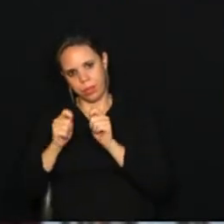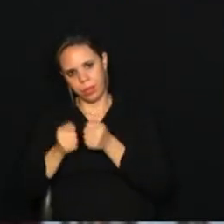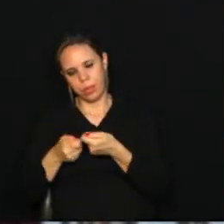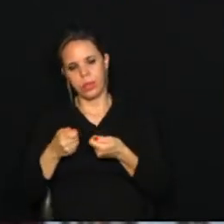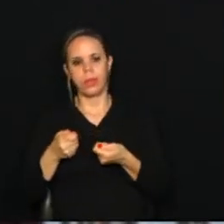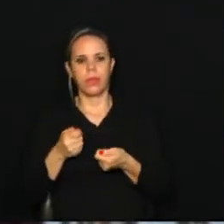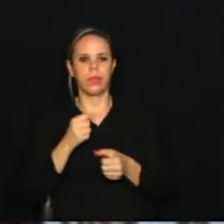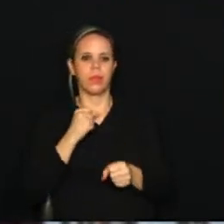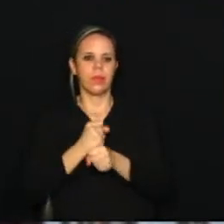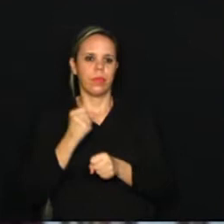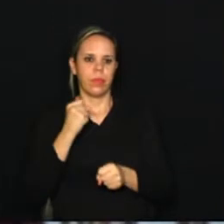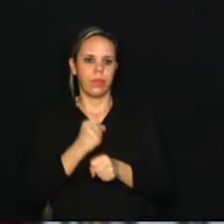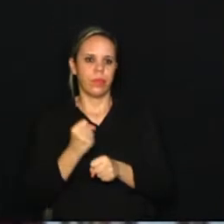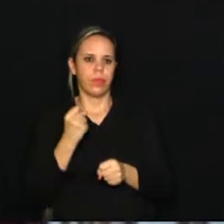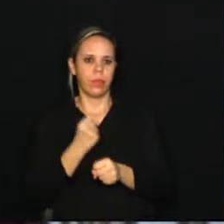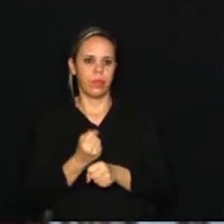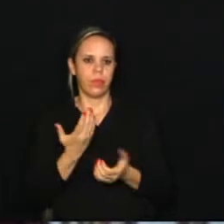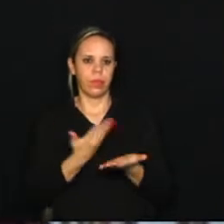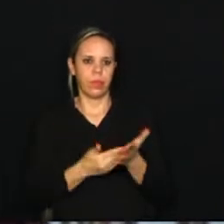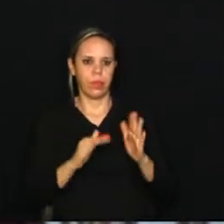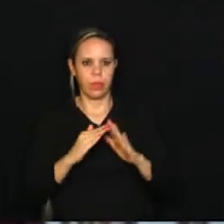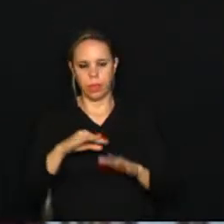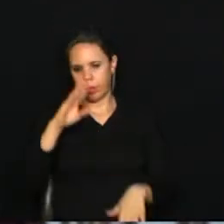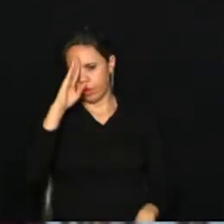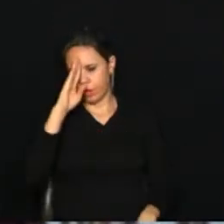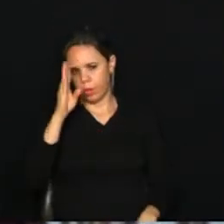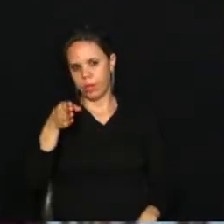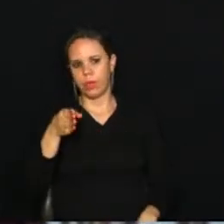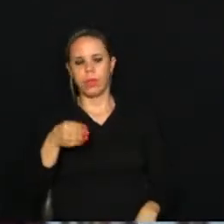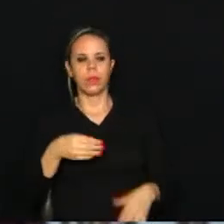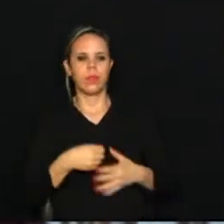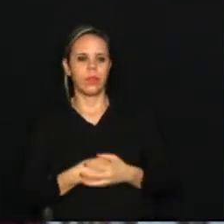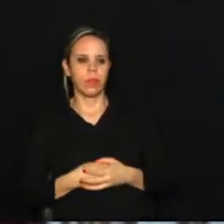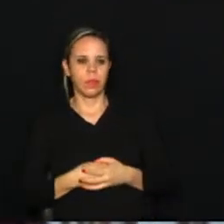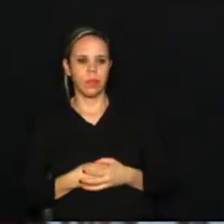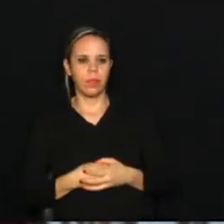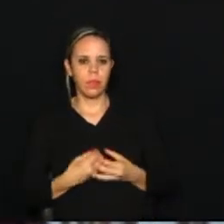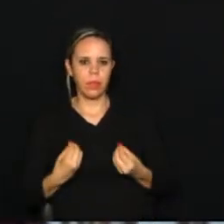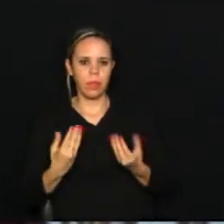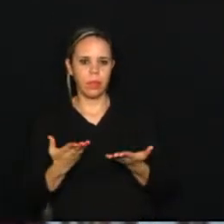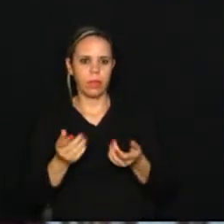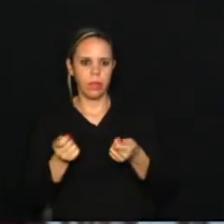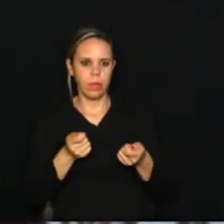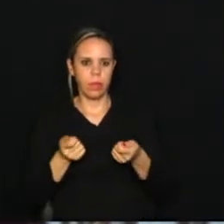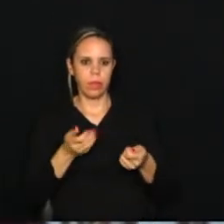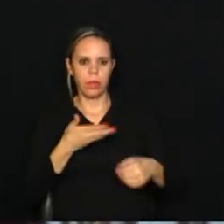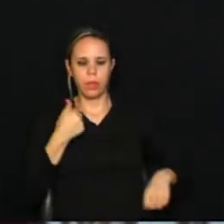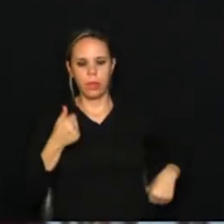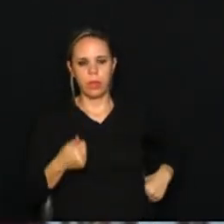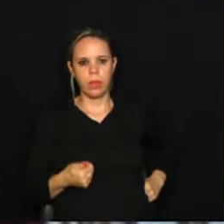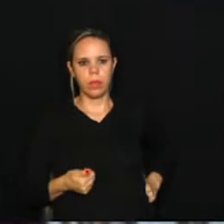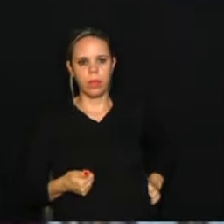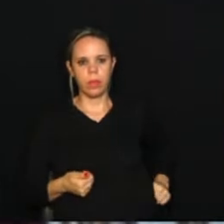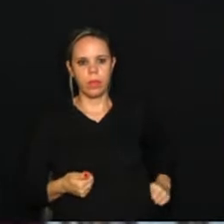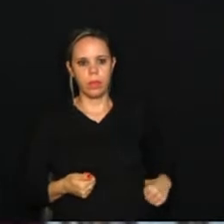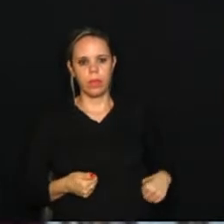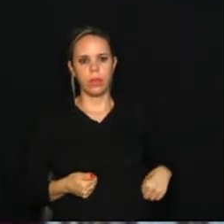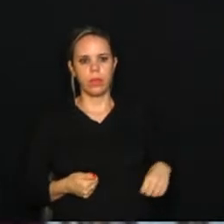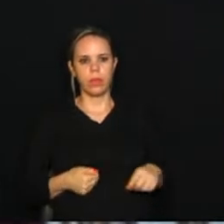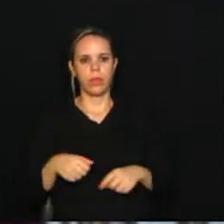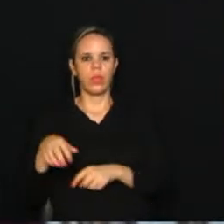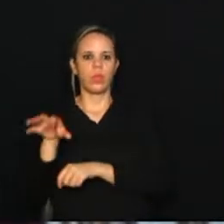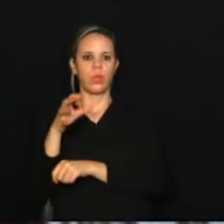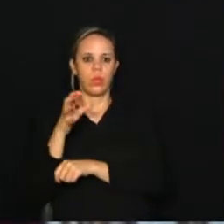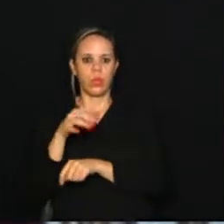reformamos algumas escolas, principalmente para dar conta de melhorias na ventilação